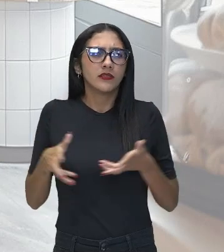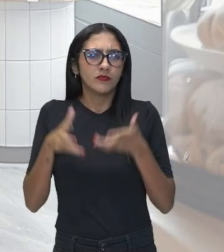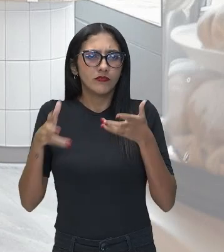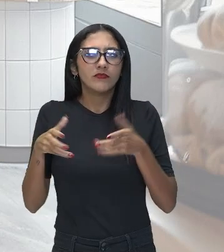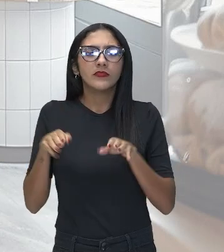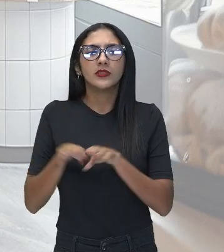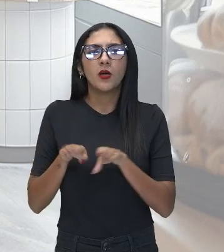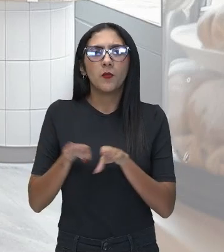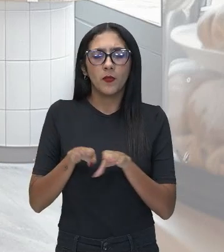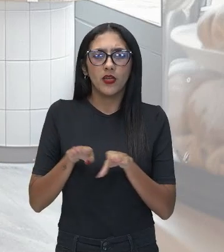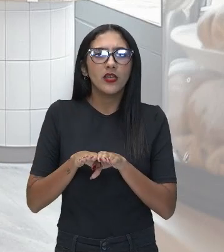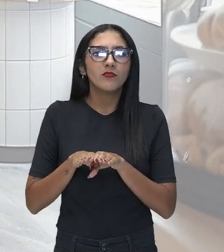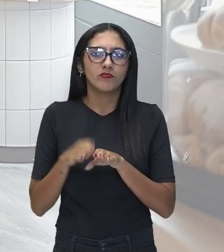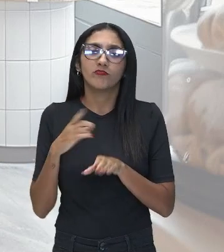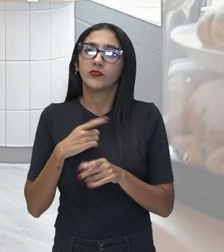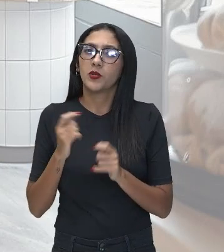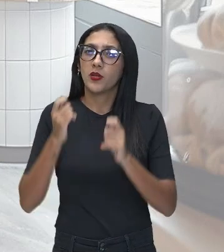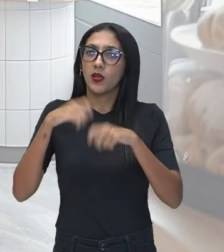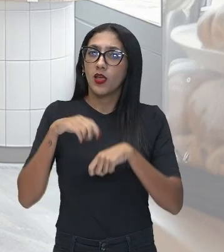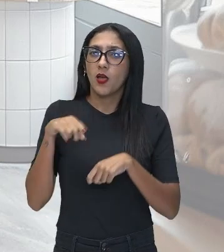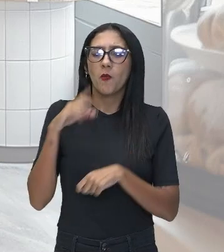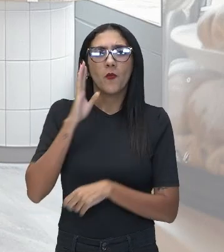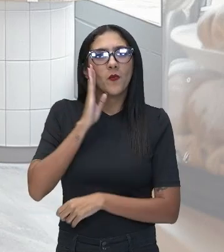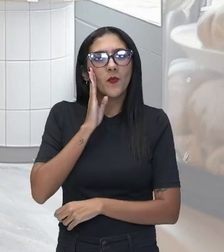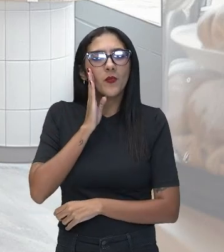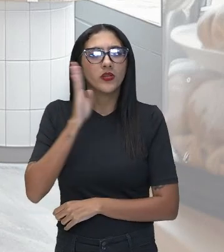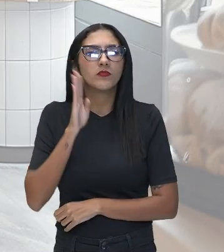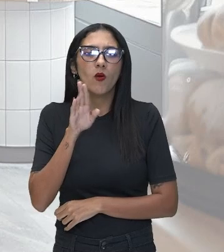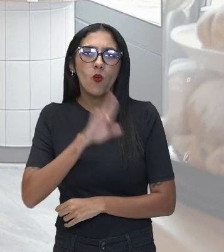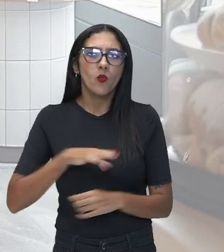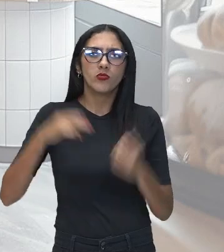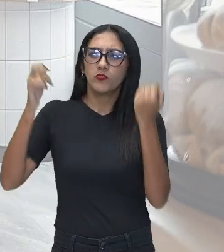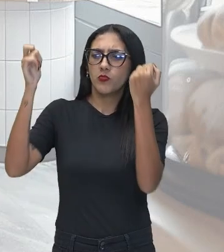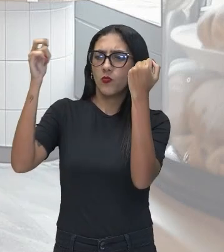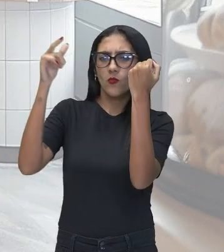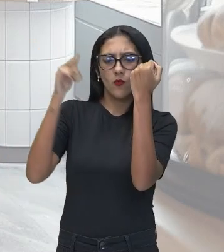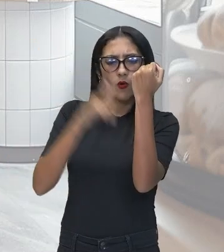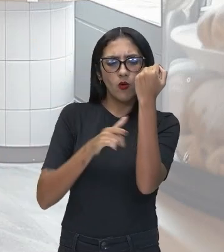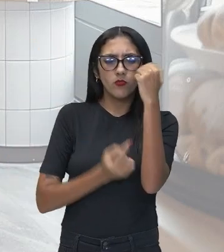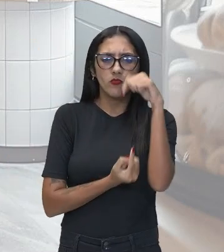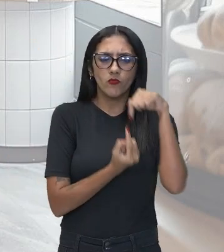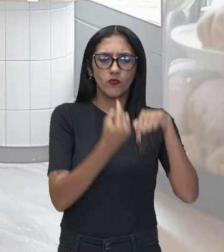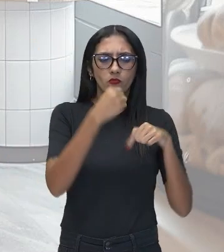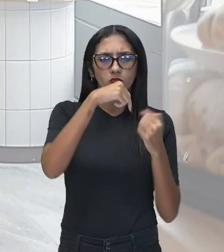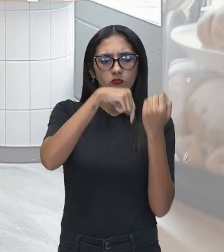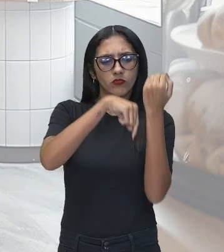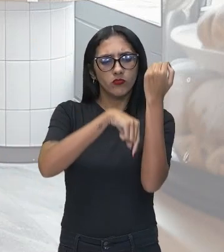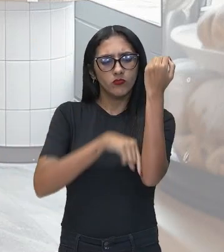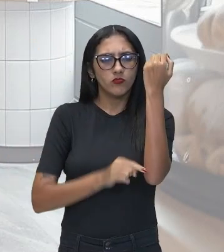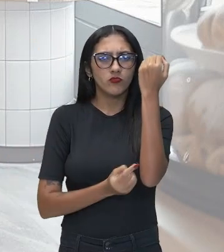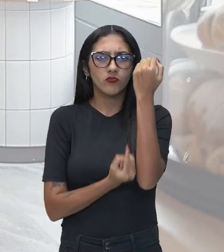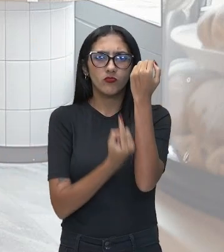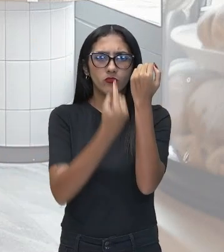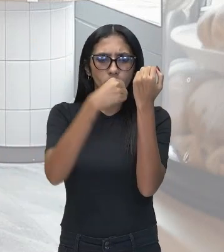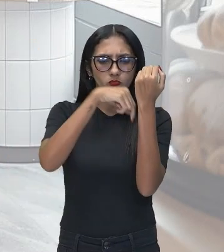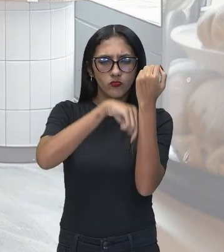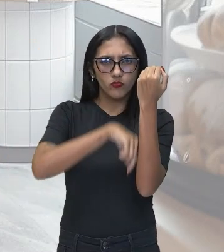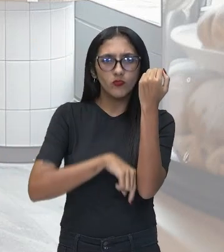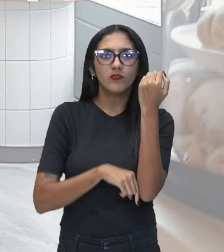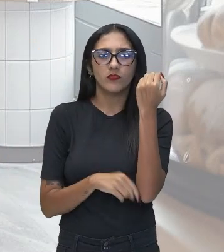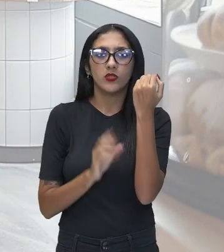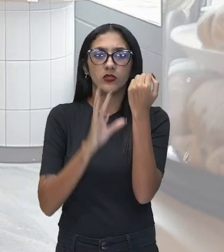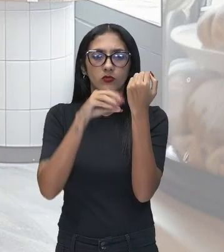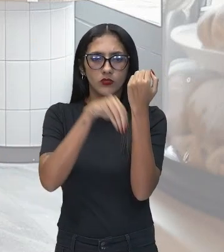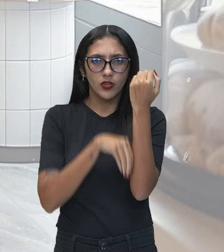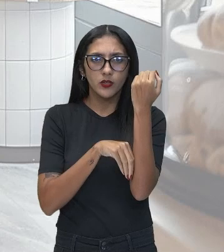o principal produto da fotossíntese. Então, a importância também dos carboidratos nos